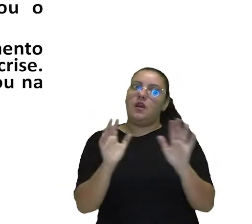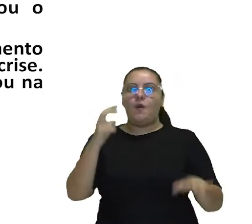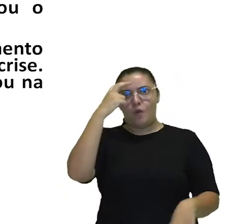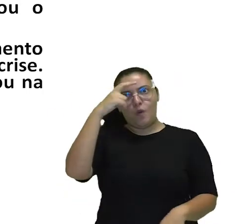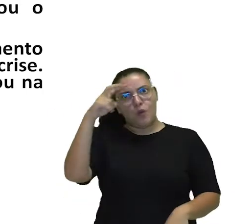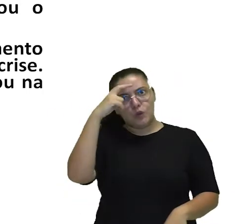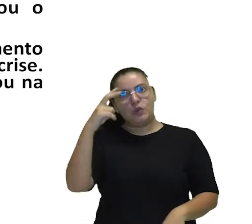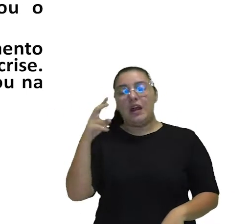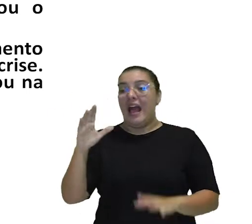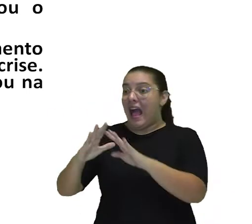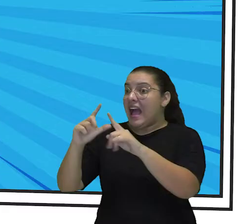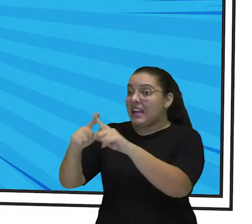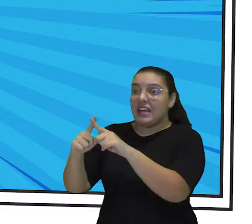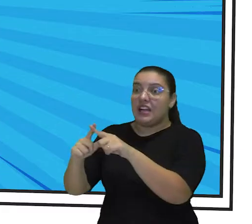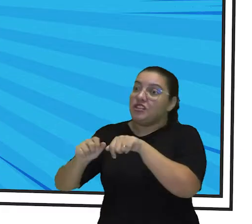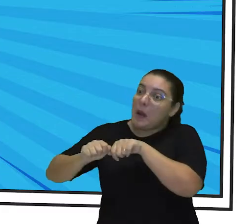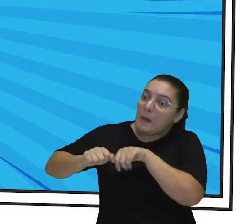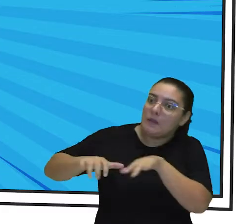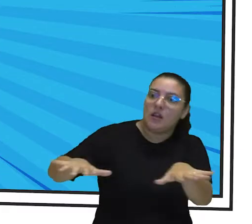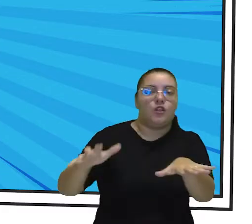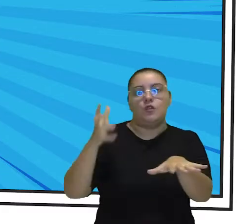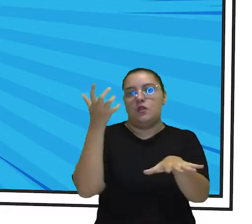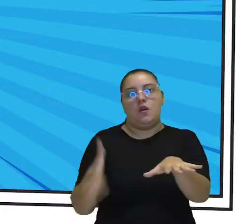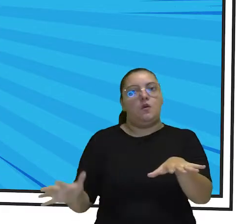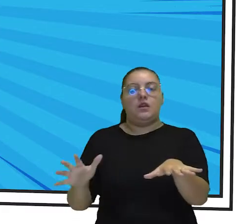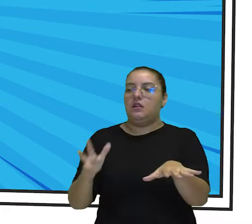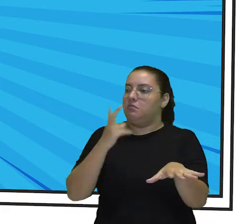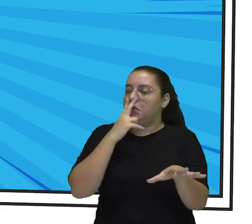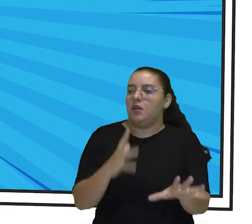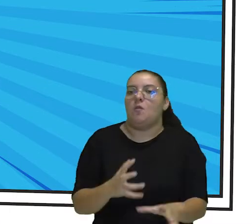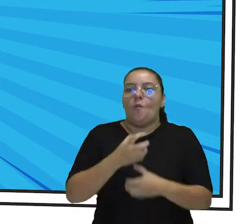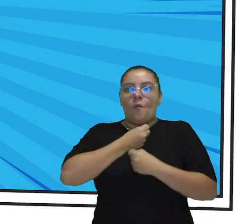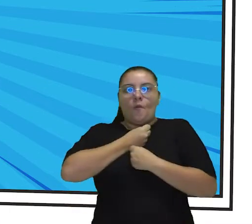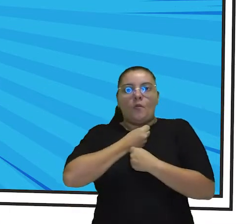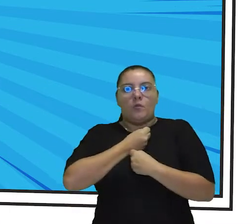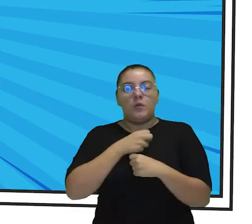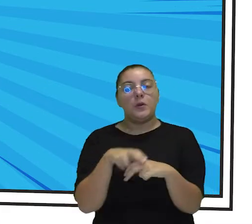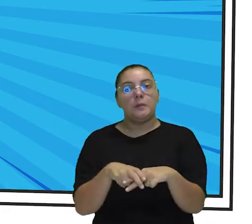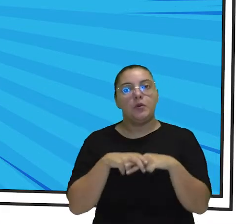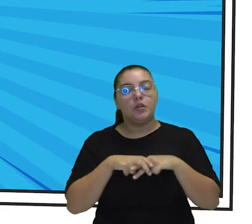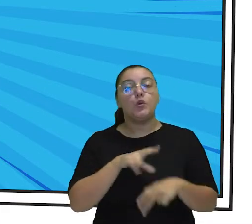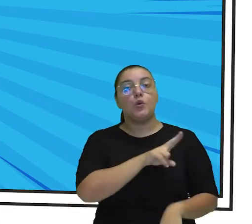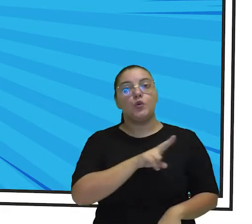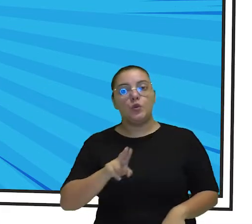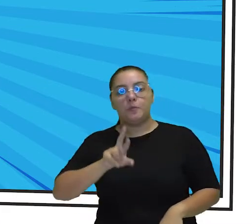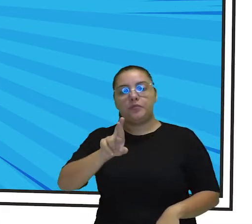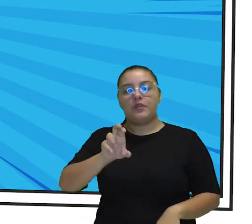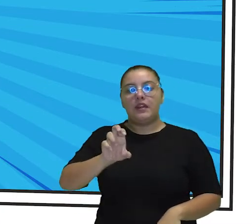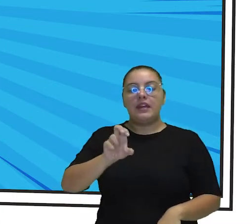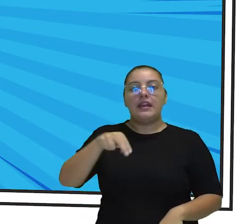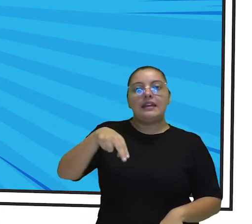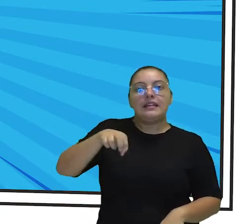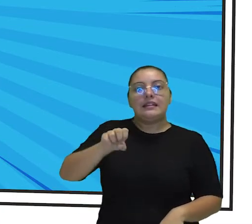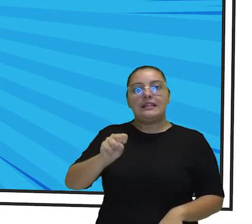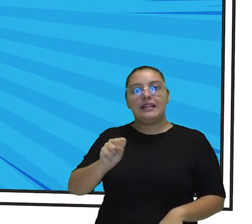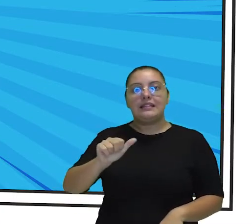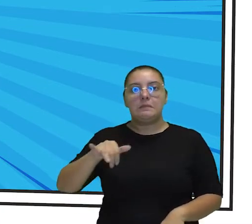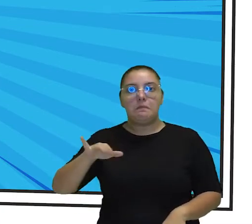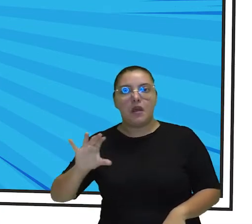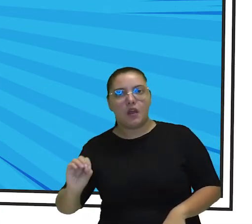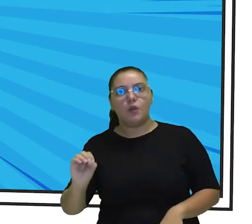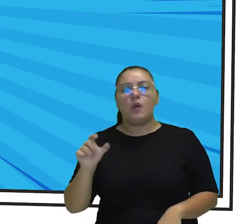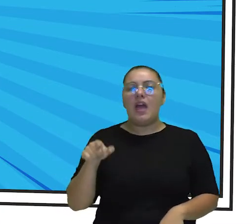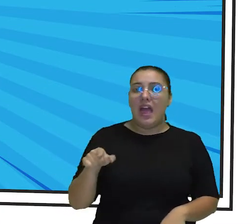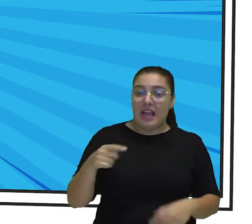Igreja é que não deixava ela ser propagada, entenderam? Então, o nome renascimento não está